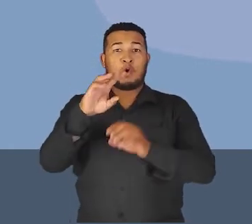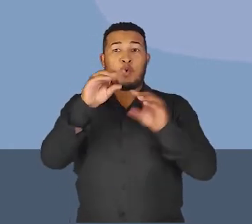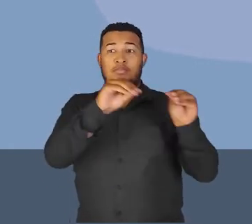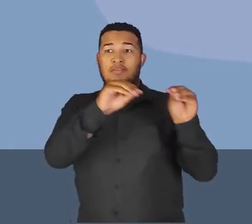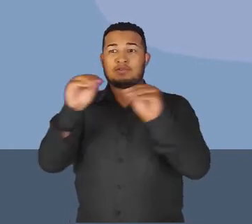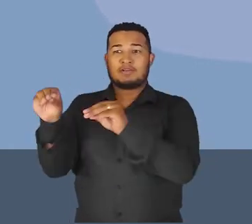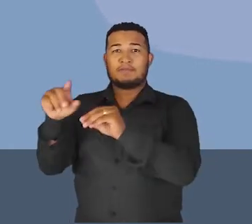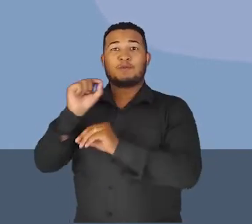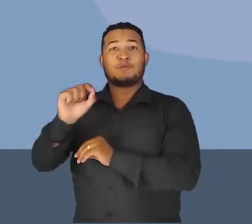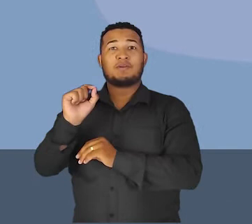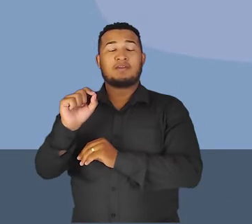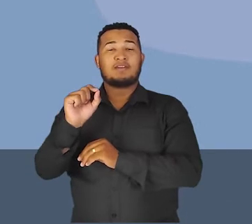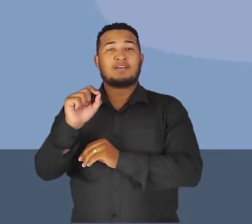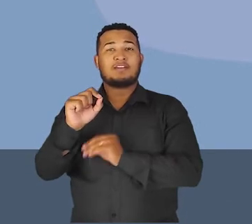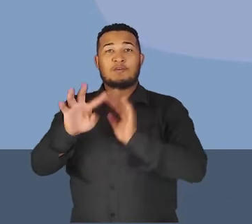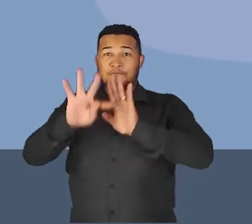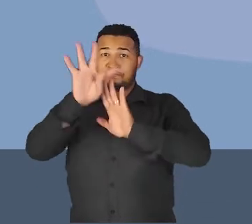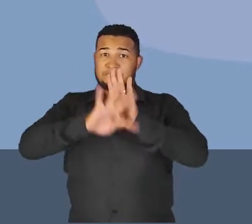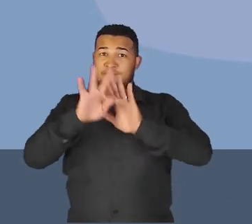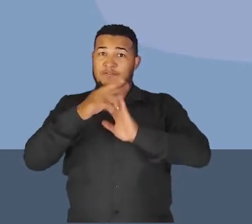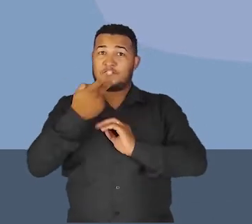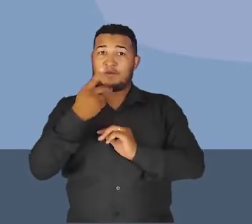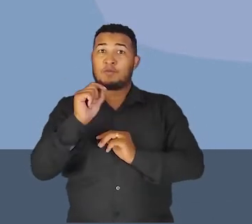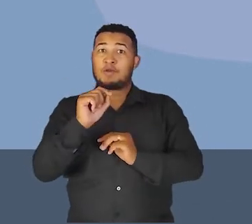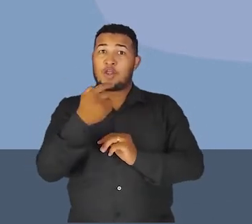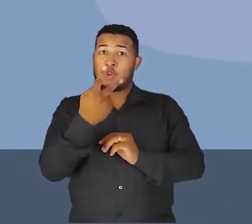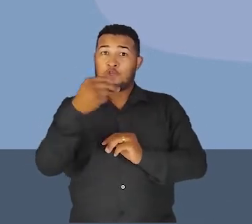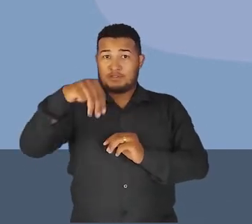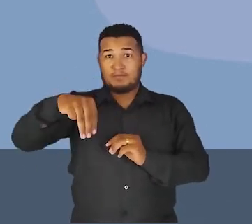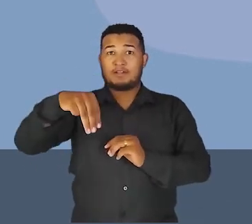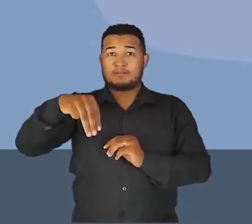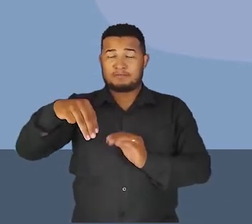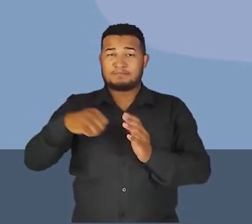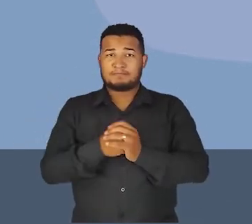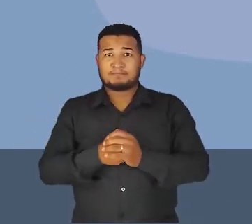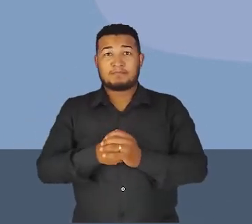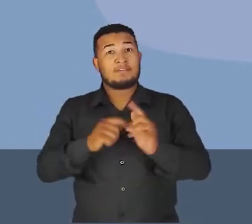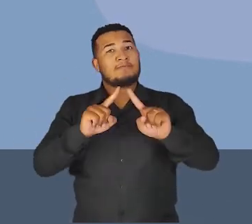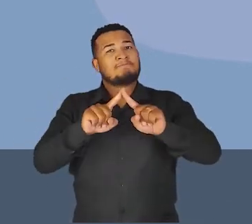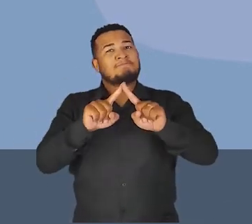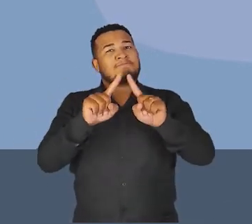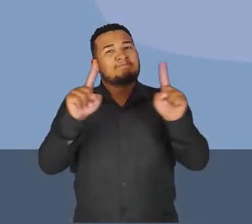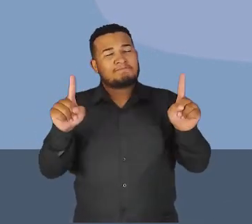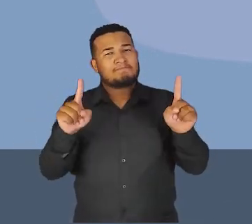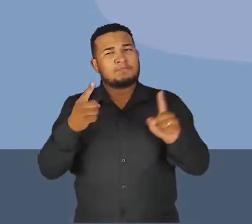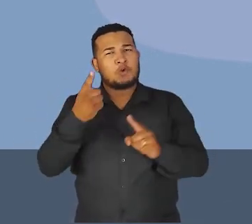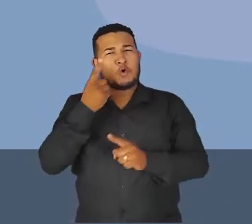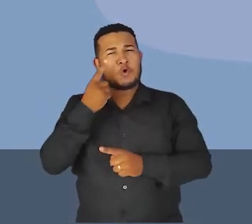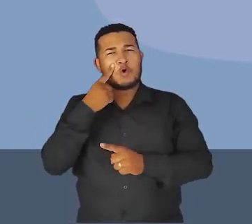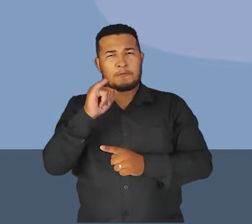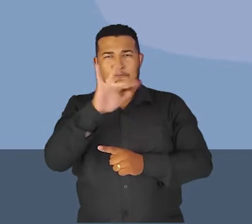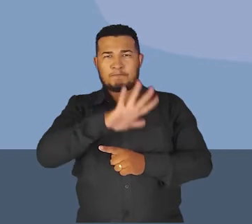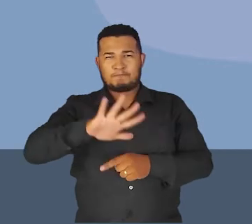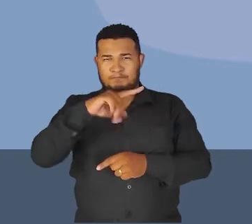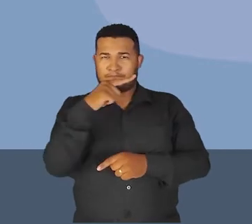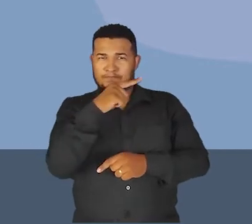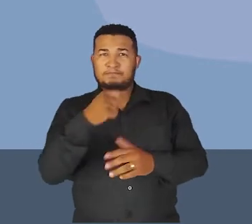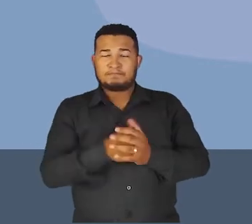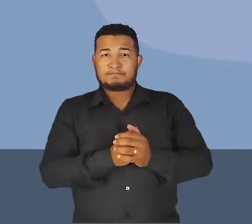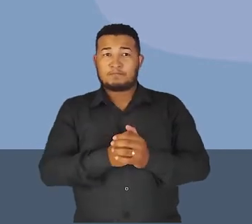ser, o texto fala que é 2 metros. No entanto, olha na figura,